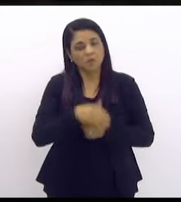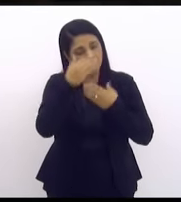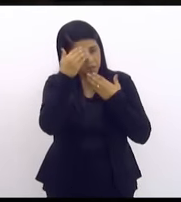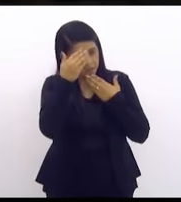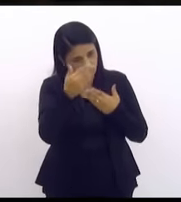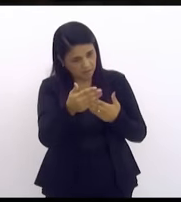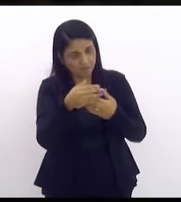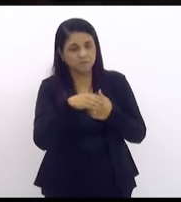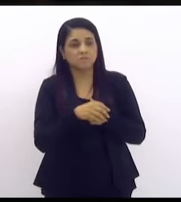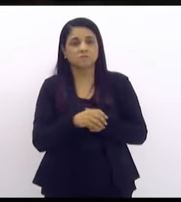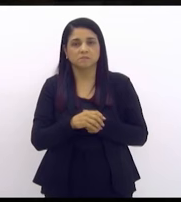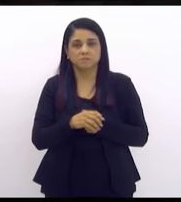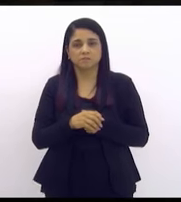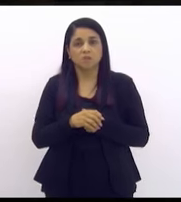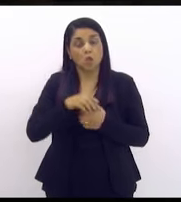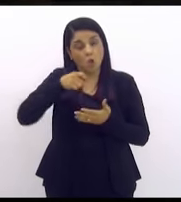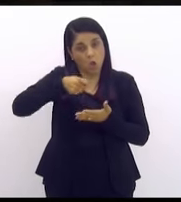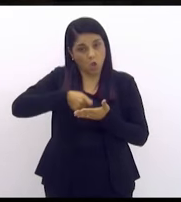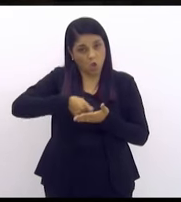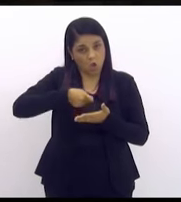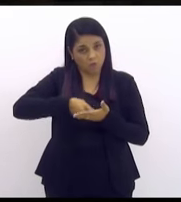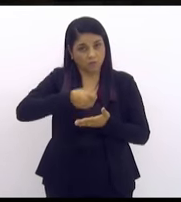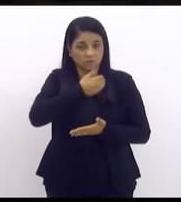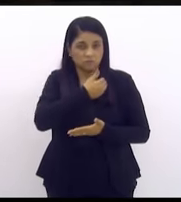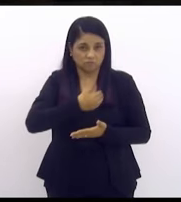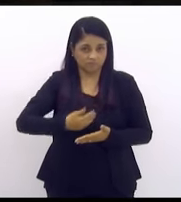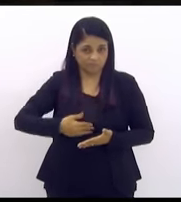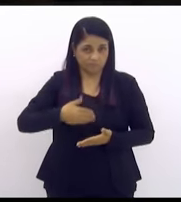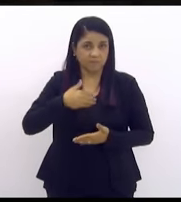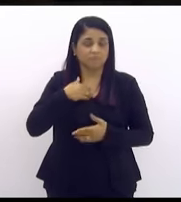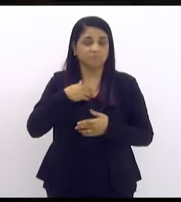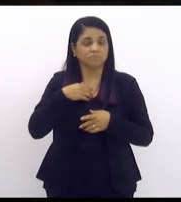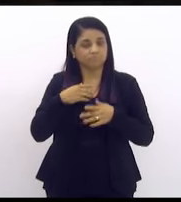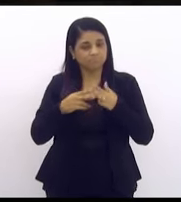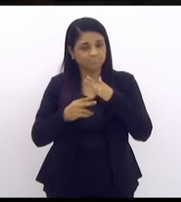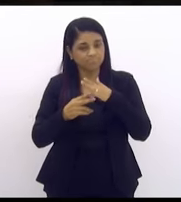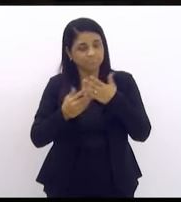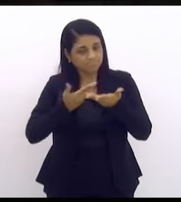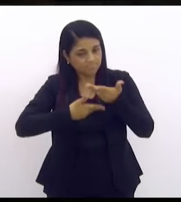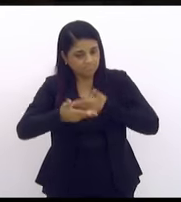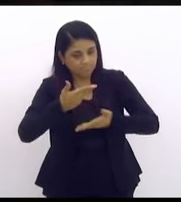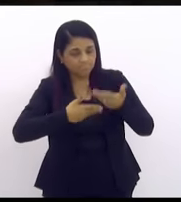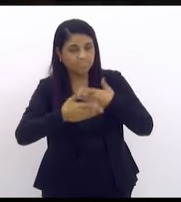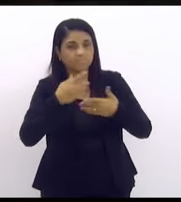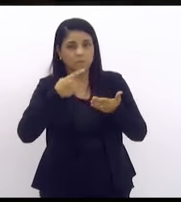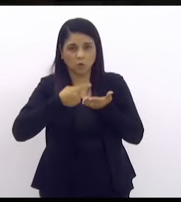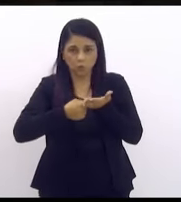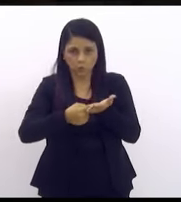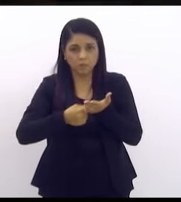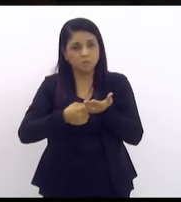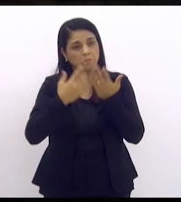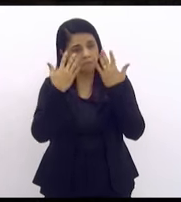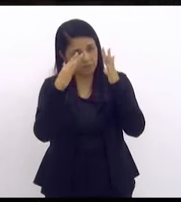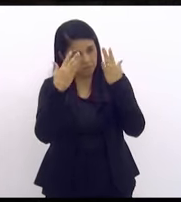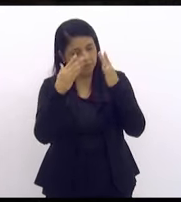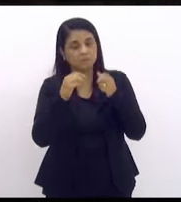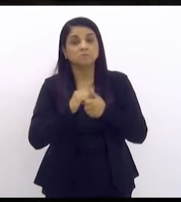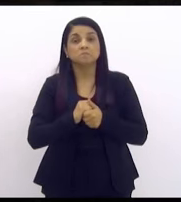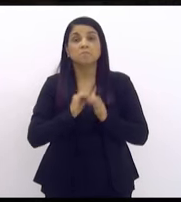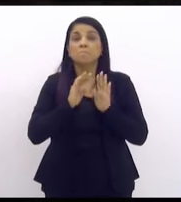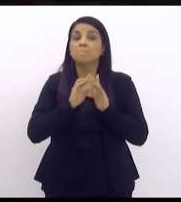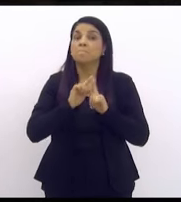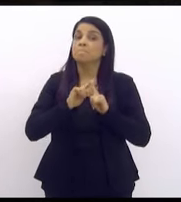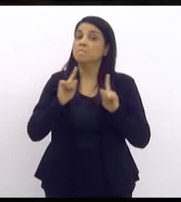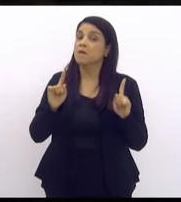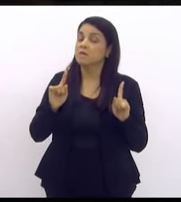agradece, inclusive é obrigação de todo governante fazer essa ponte, parabéns que está cumprindo isso. Mas fica